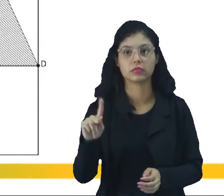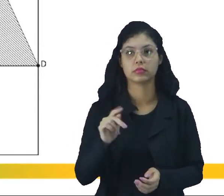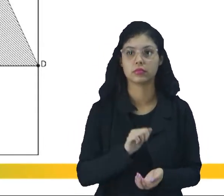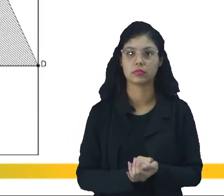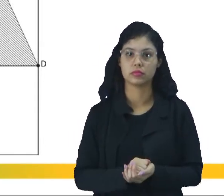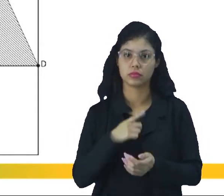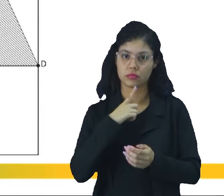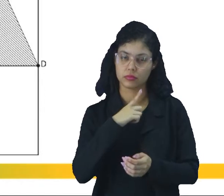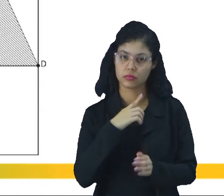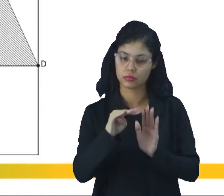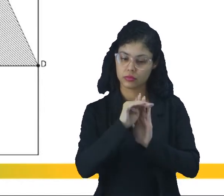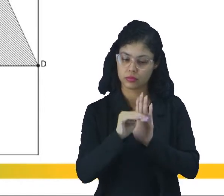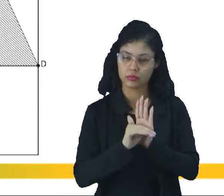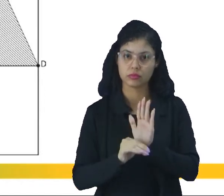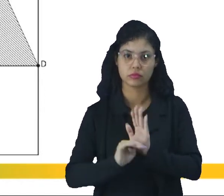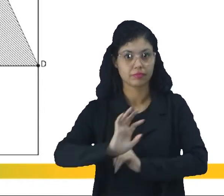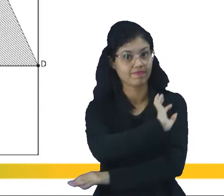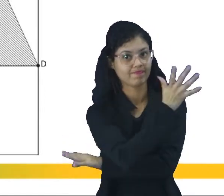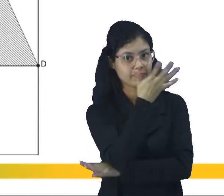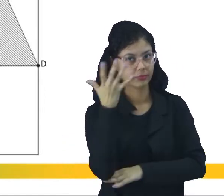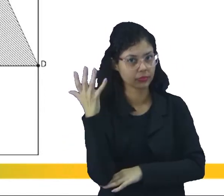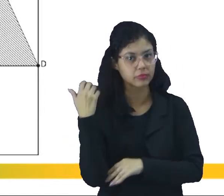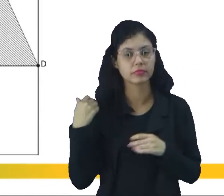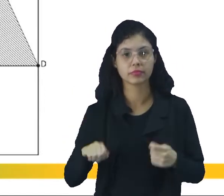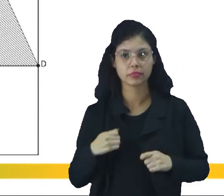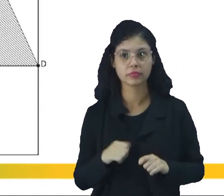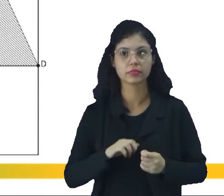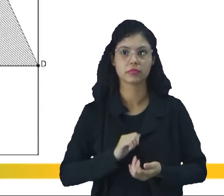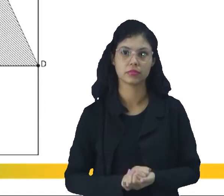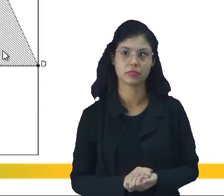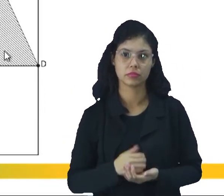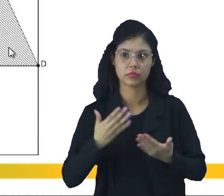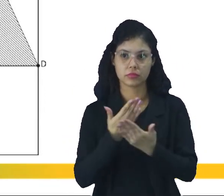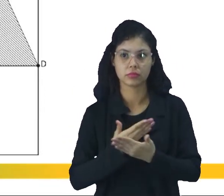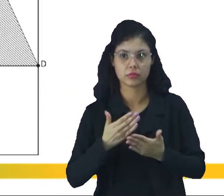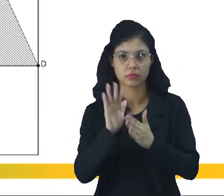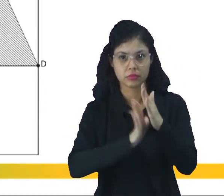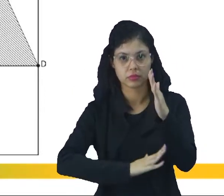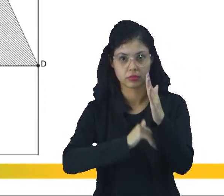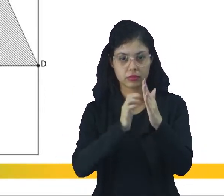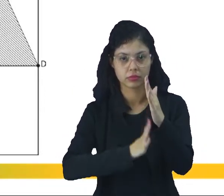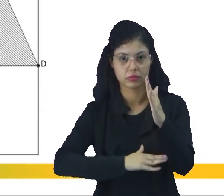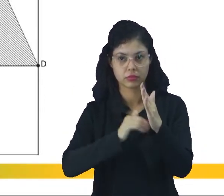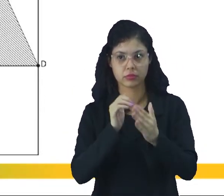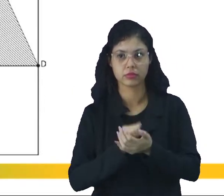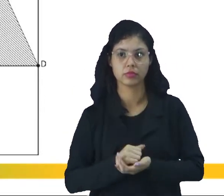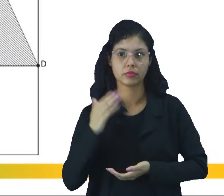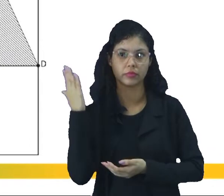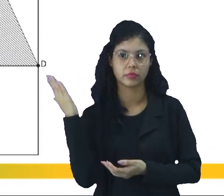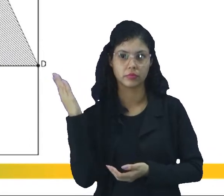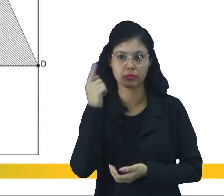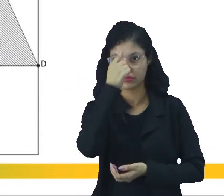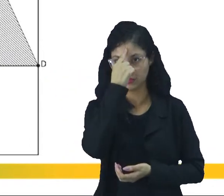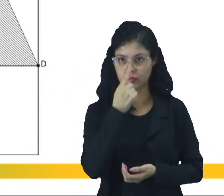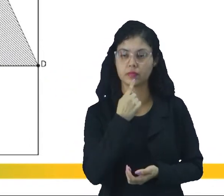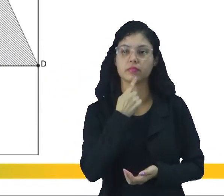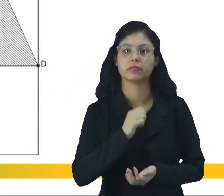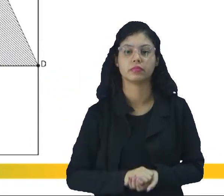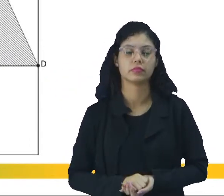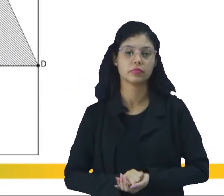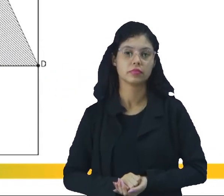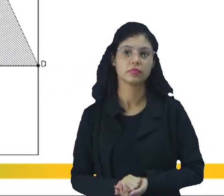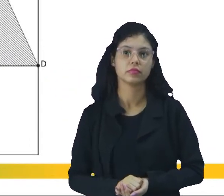ser mantida uma reserva de mata nativa, área achurada, é a área pintada, ó. Conforme mostra a figura a